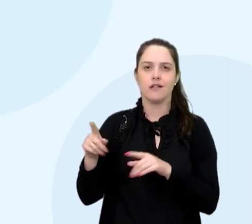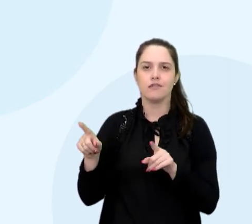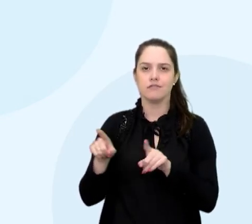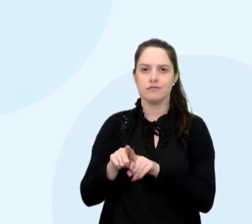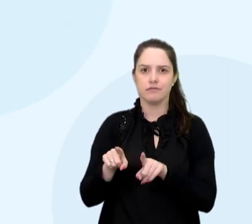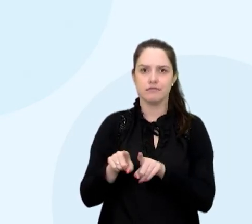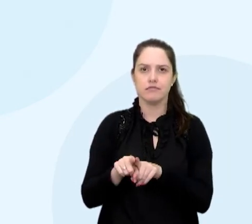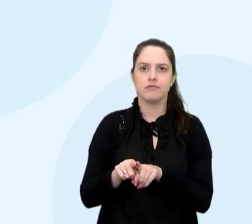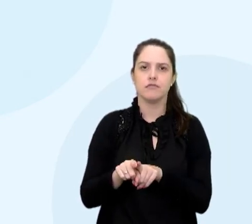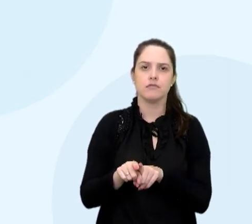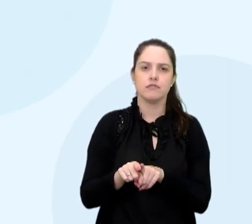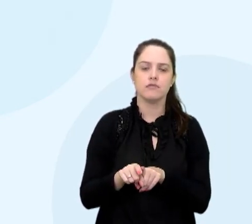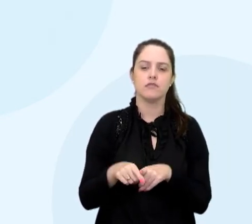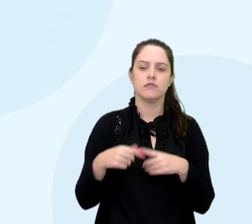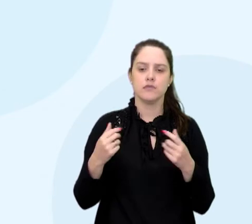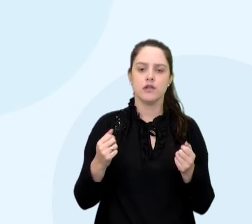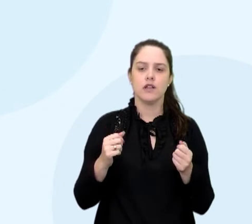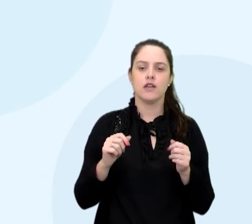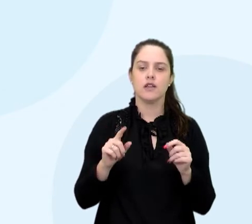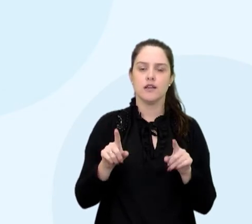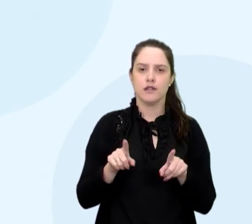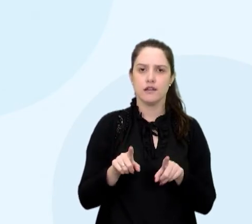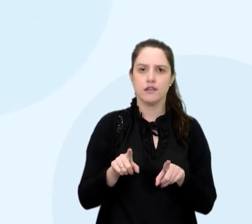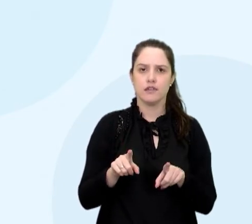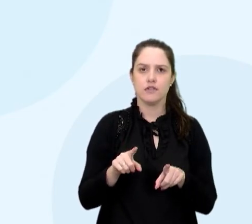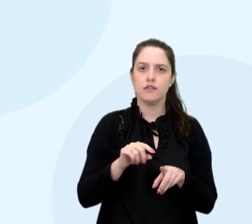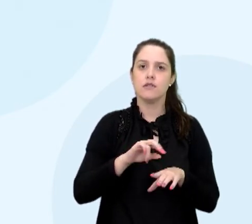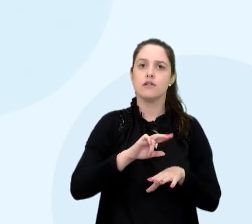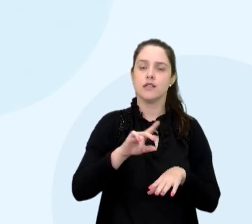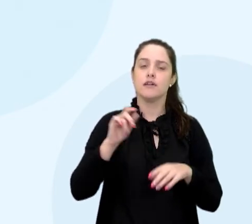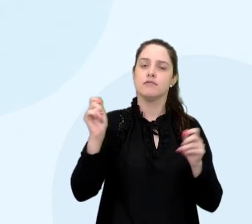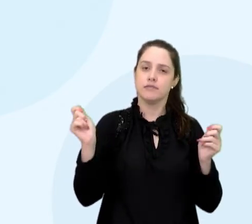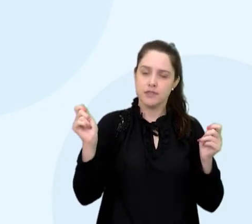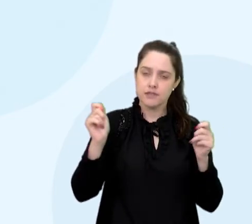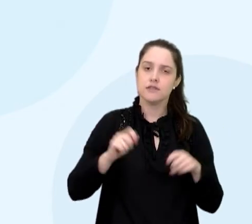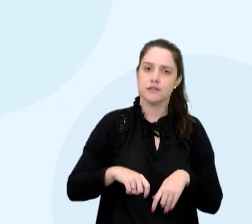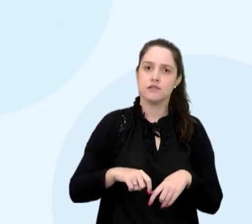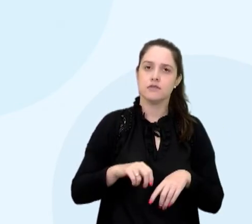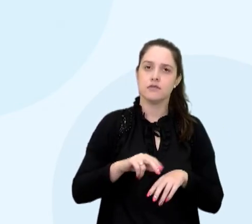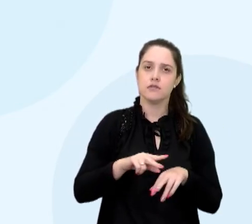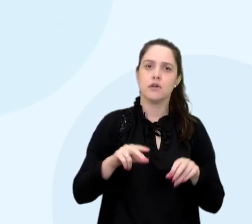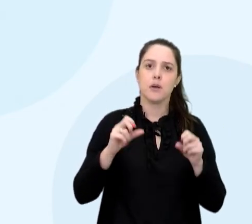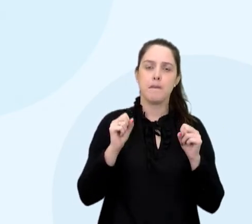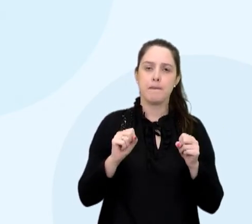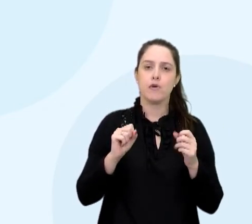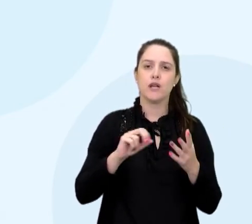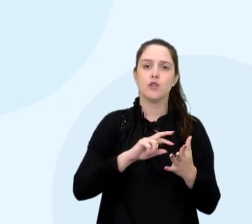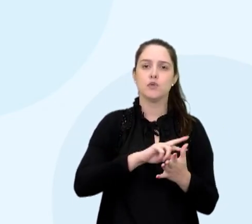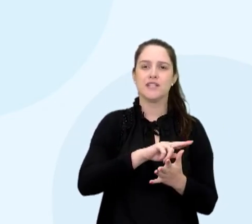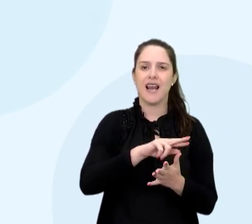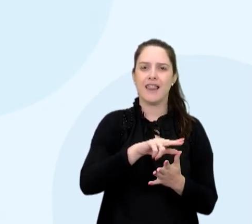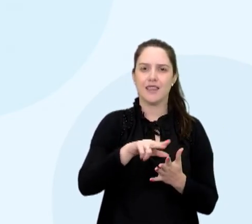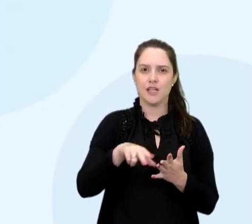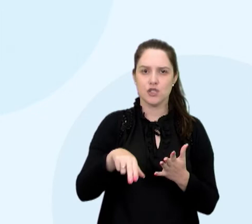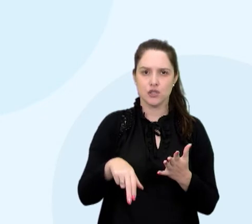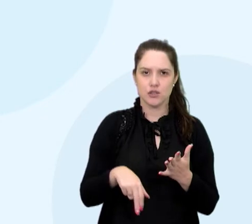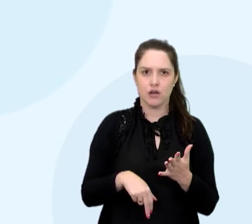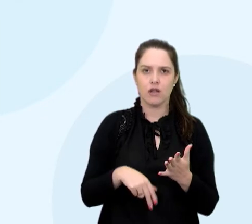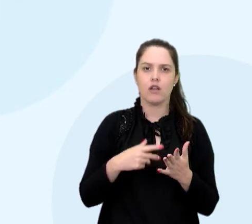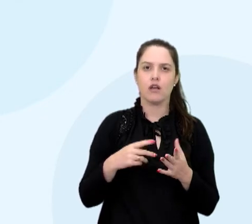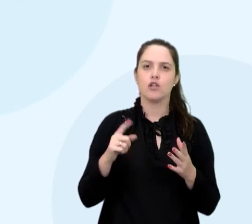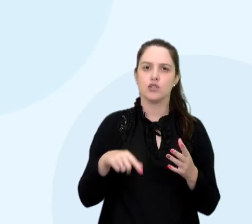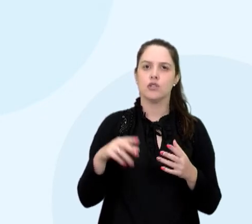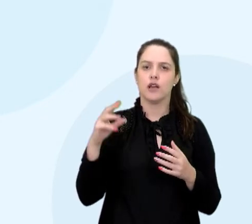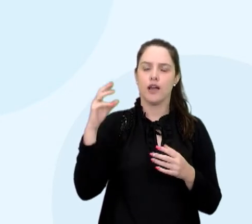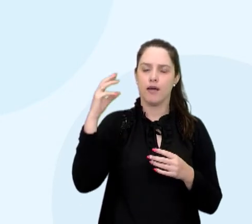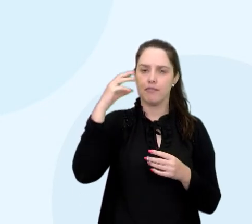olha lá, a relação que tem, né? Revisita o gênero meme e suas características. Então, os estudantes já aprenderam